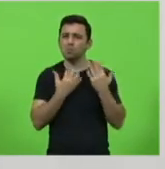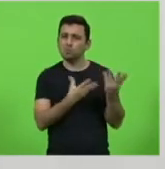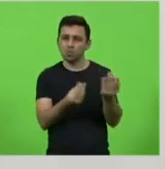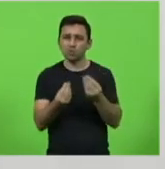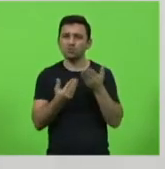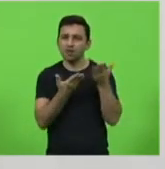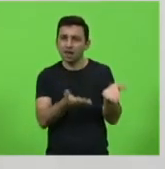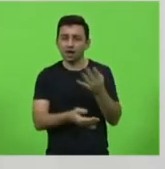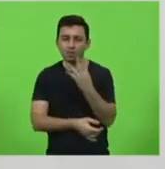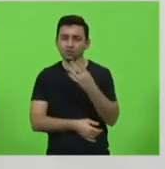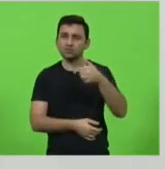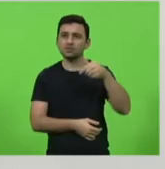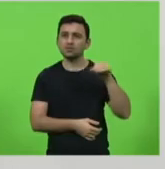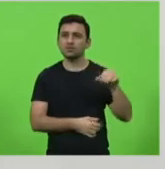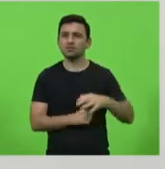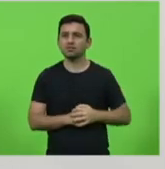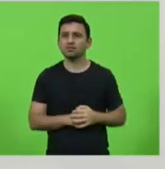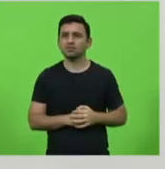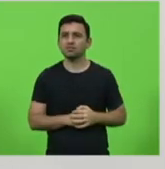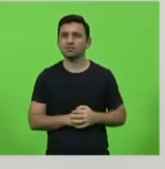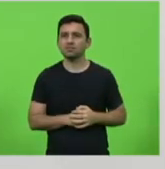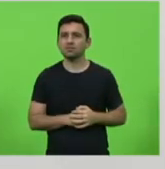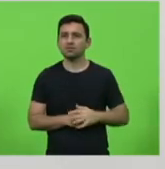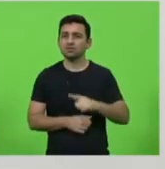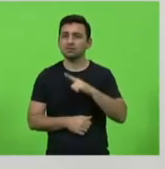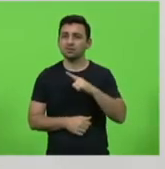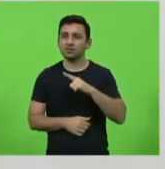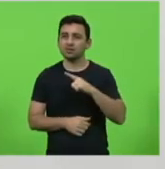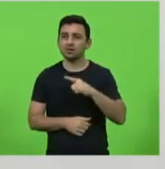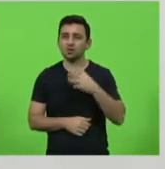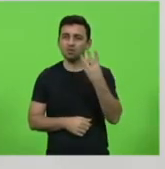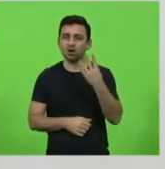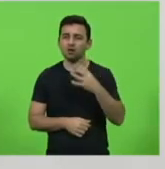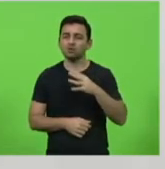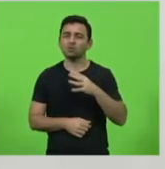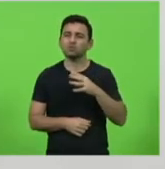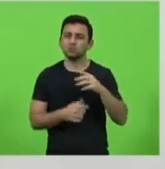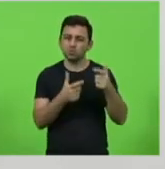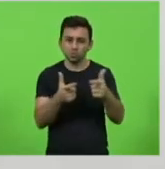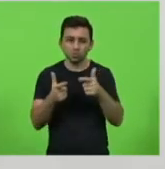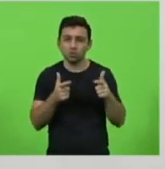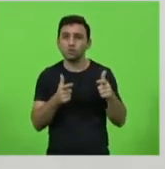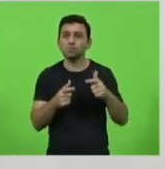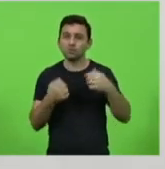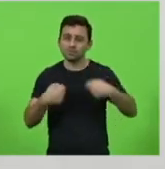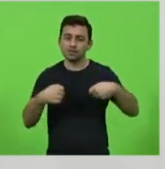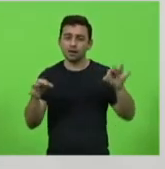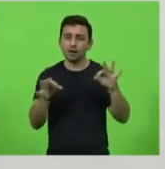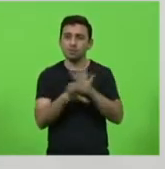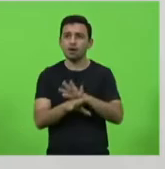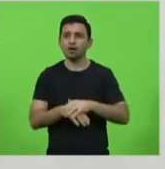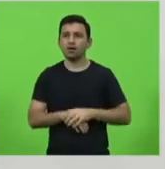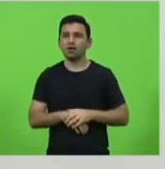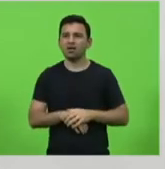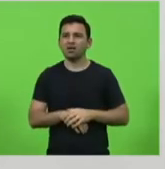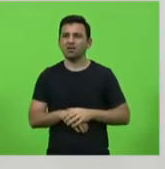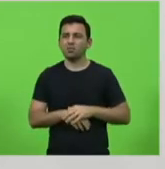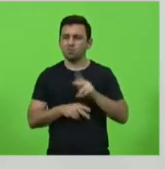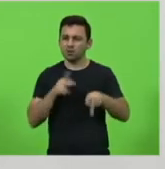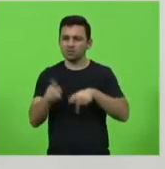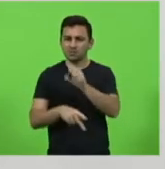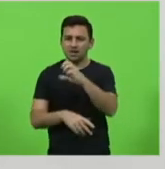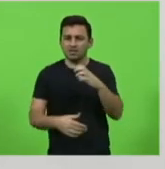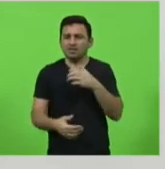na 470. Tem 4 lotes para concluir e o cidadão catarinense não quer saber de onde é que vem o dinheiro,